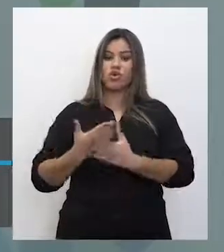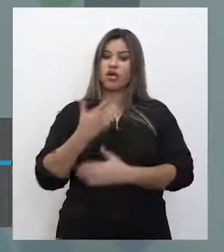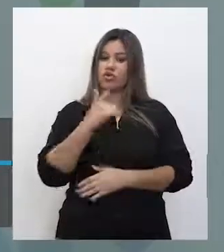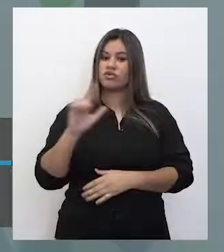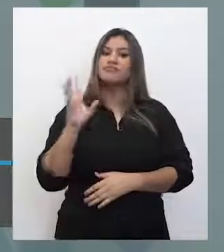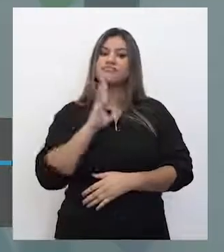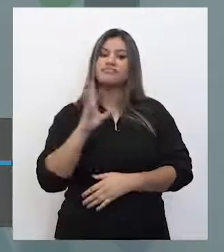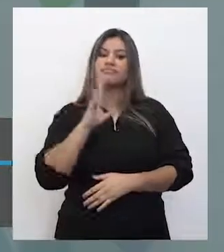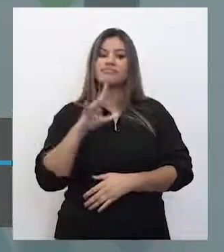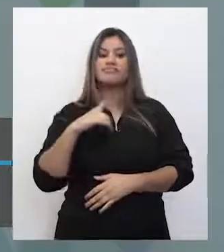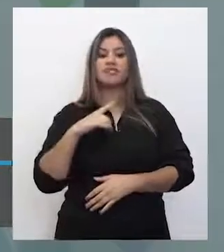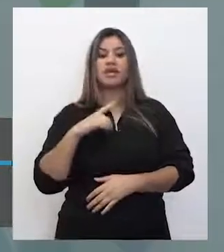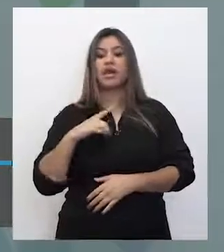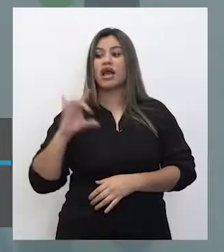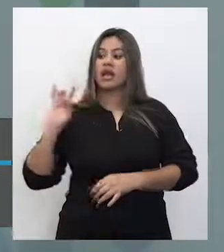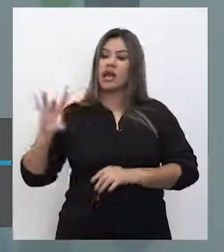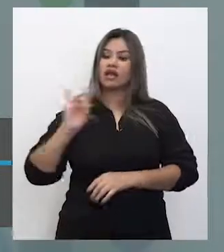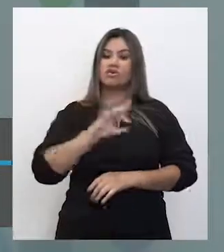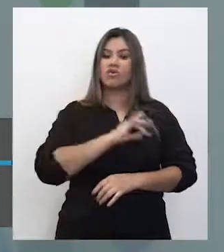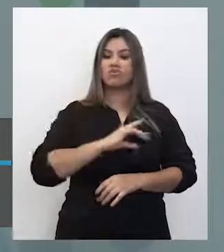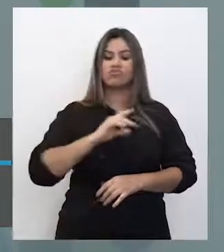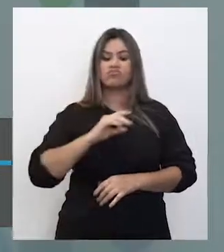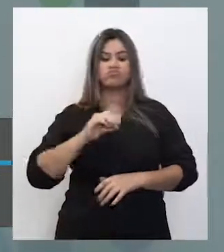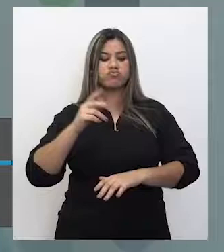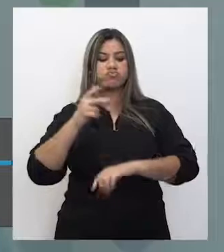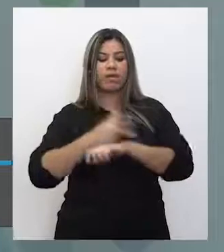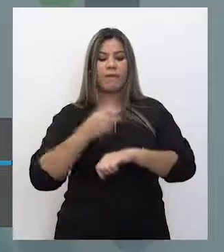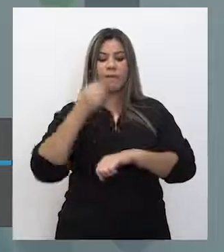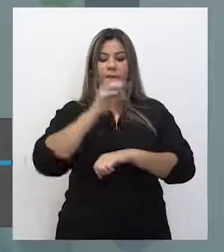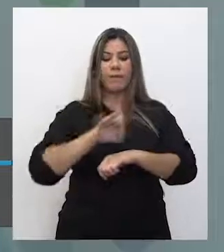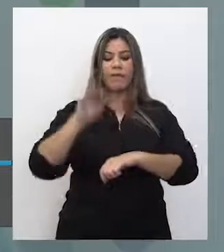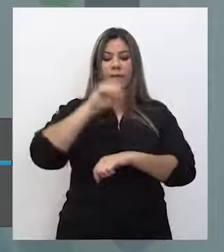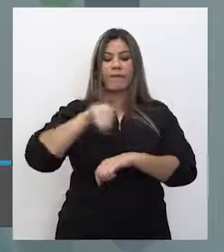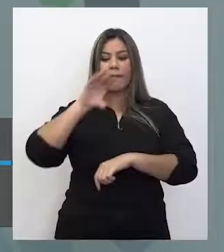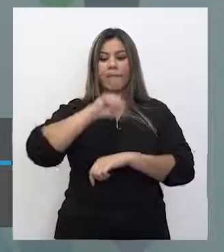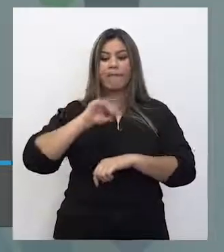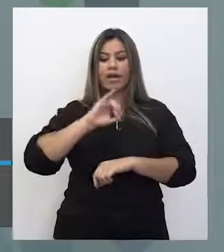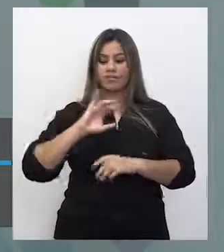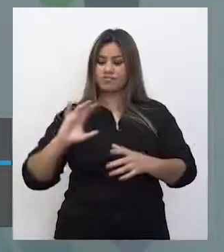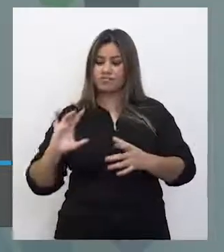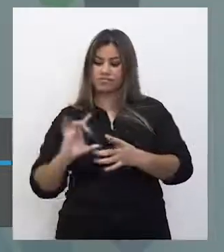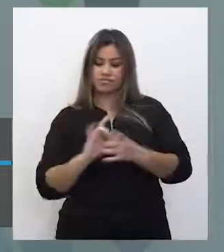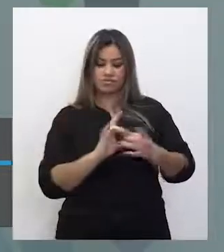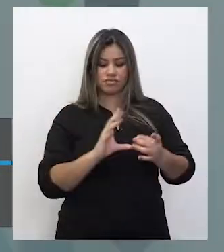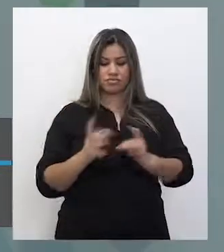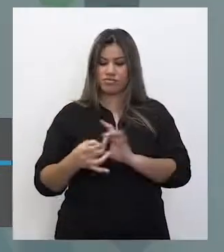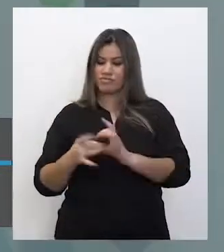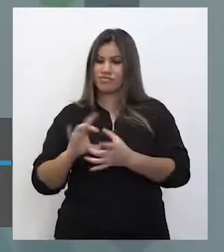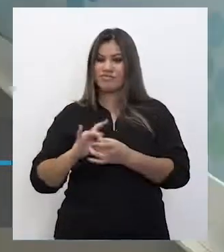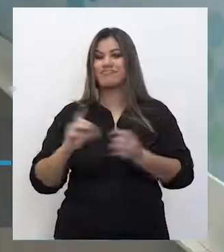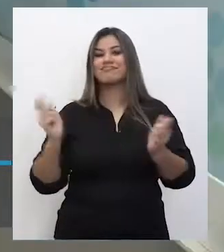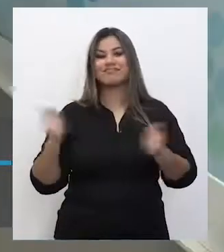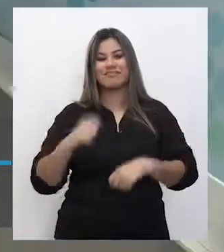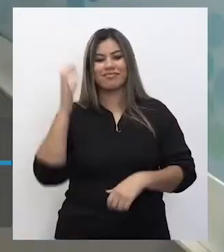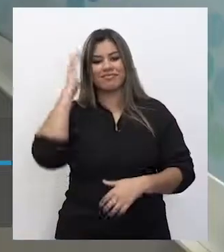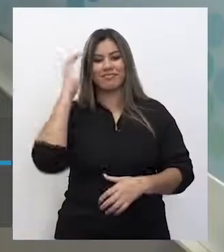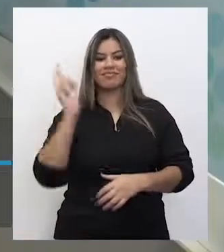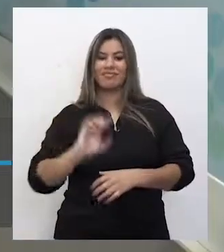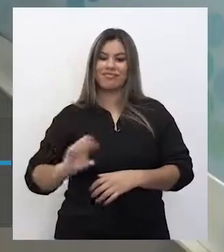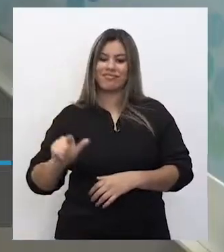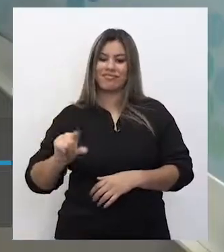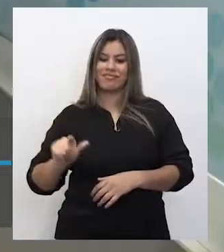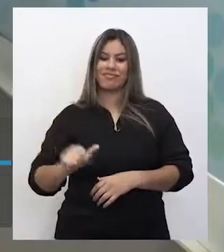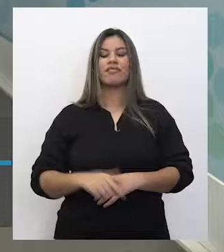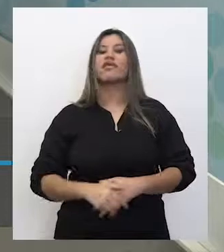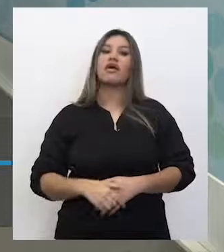muito legal, porque cada um vai gravando uma faixa, aí a gente junta tudo, publica e vira um programa de rádio. Que bacana. E os alunos também